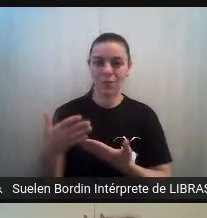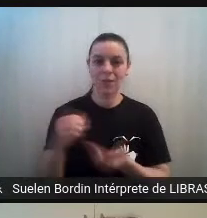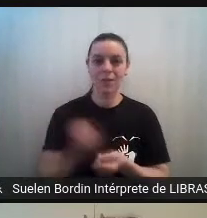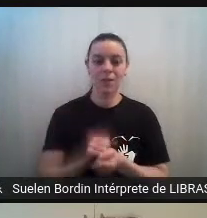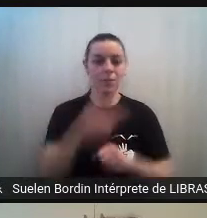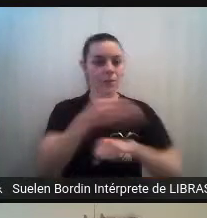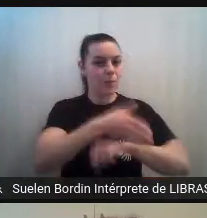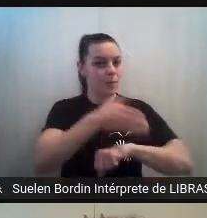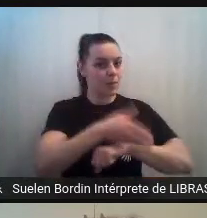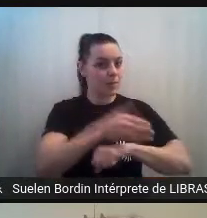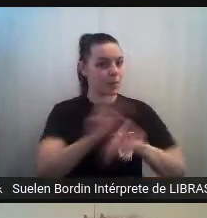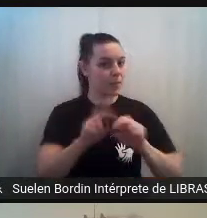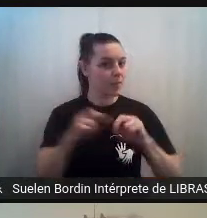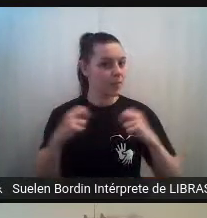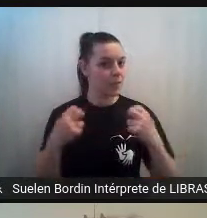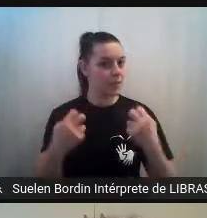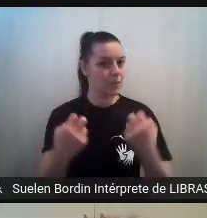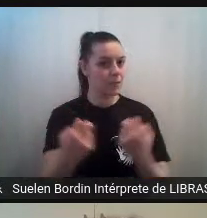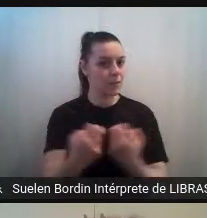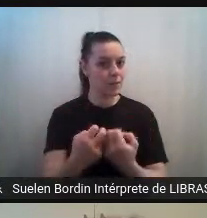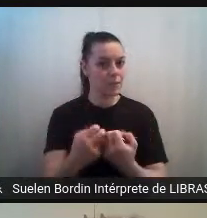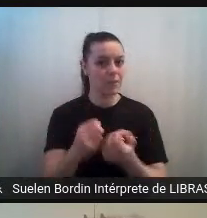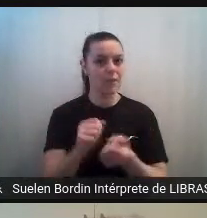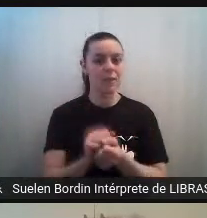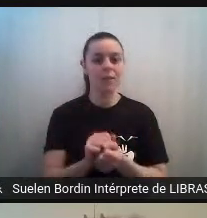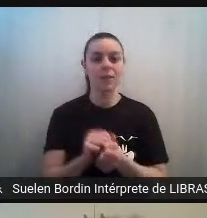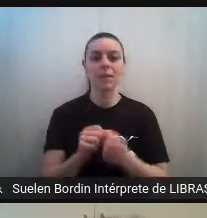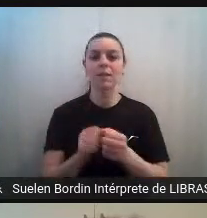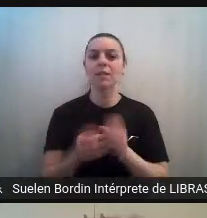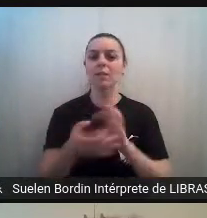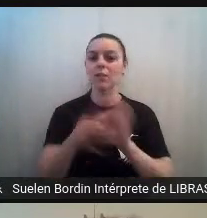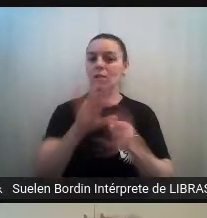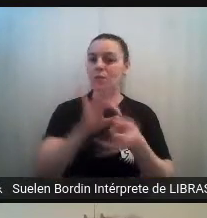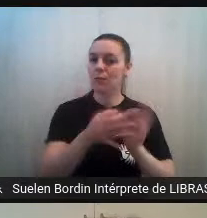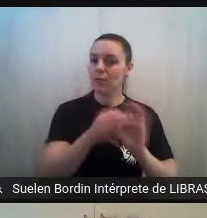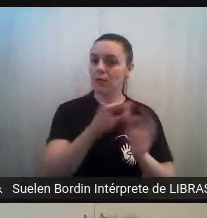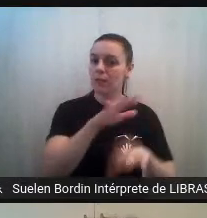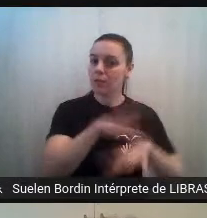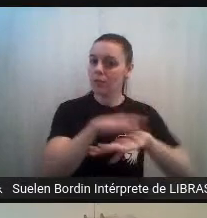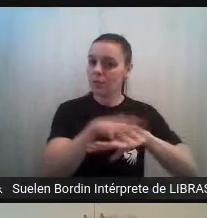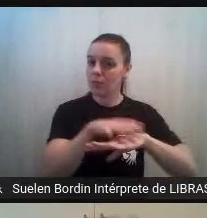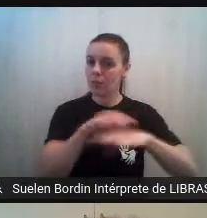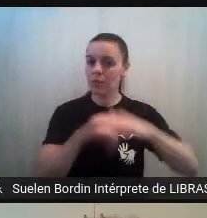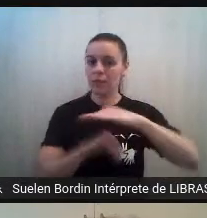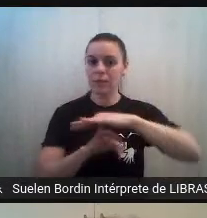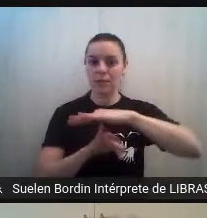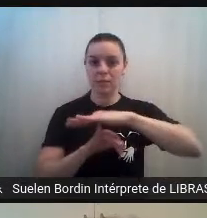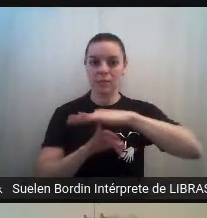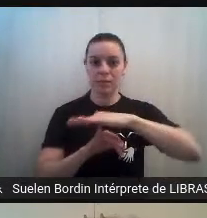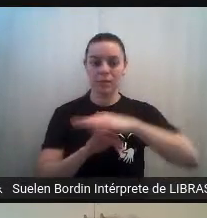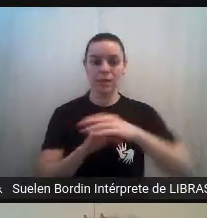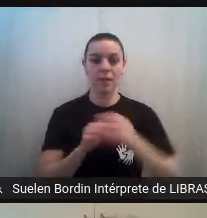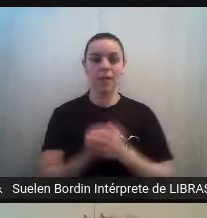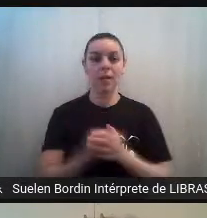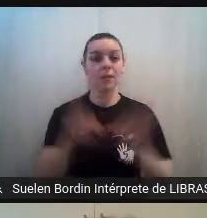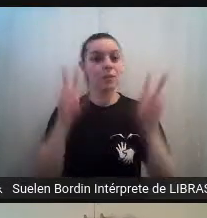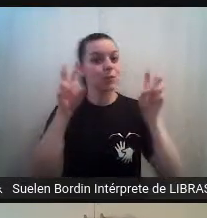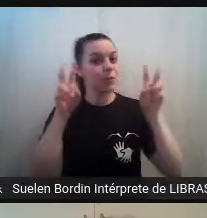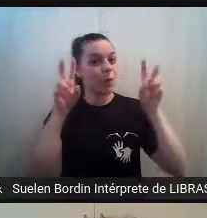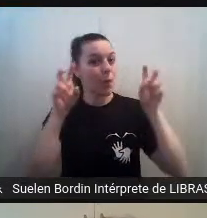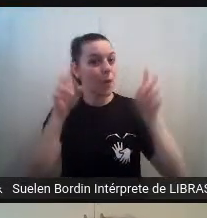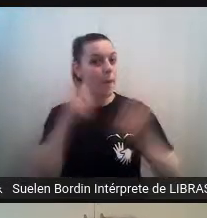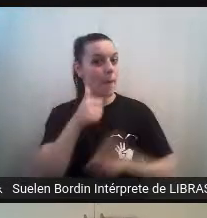mesa redonda no UMIF, na Olimpíada de Matemática dos Institutos Federais, e essa mesa sobre meninas na matemática, um tema